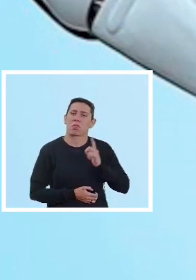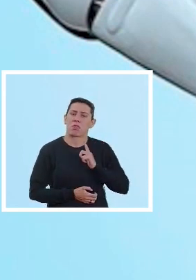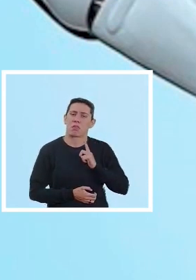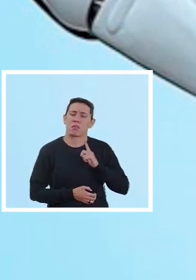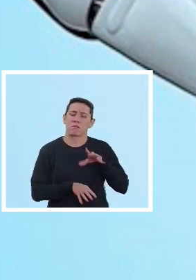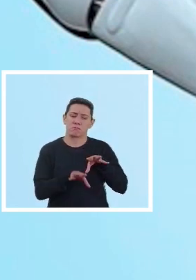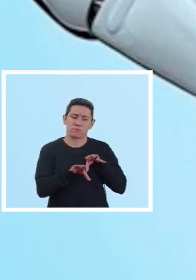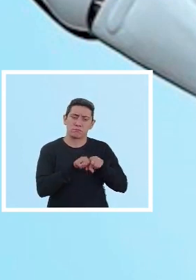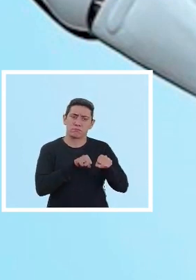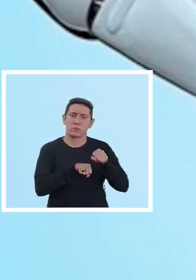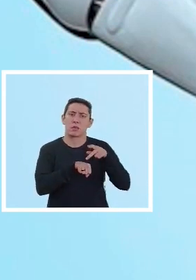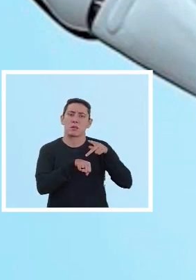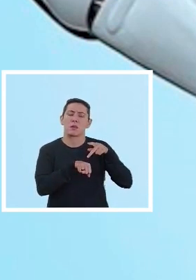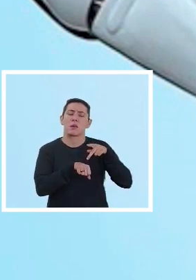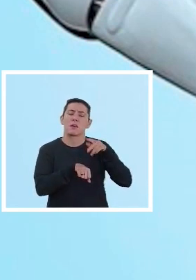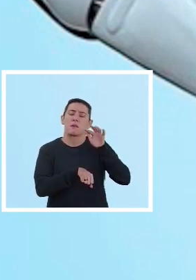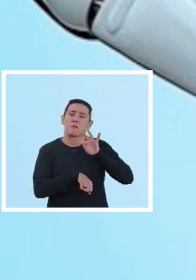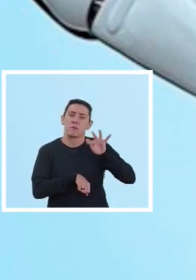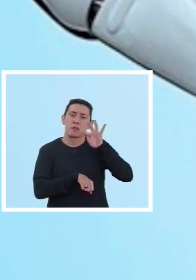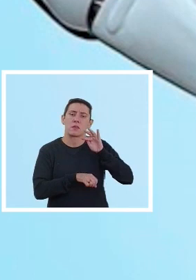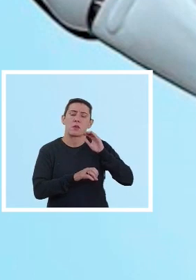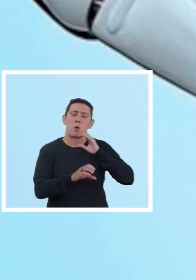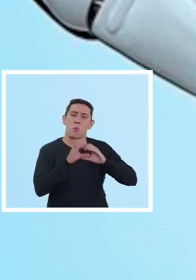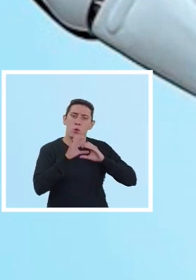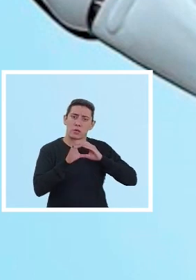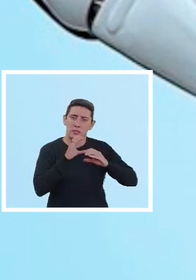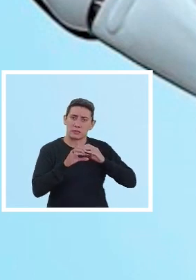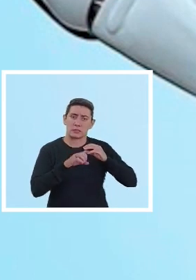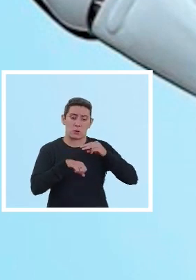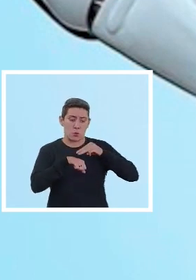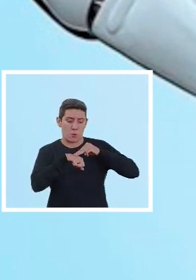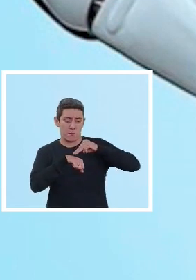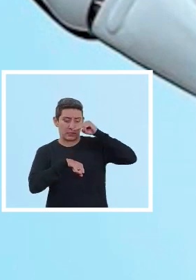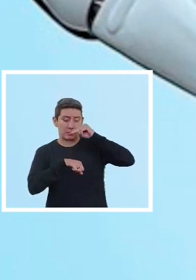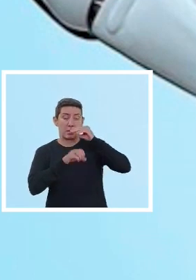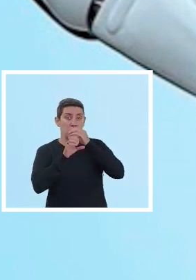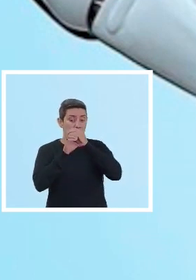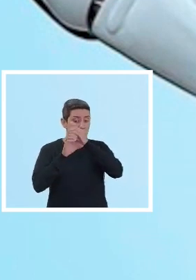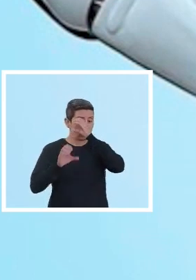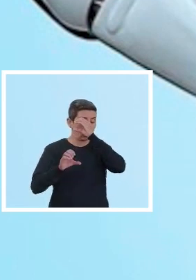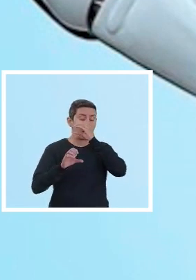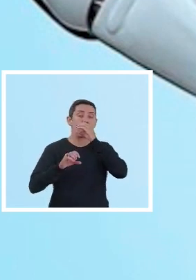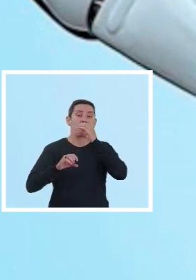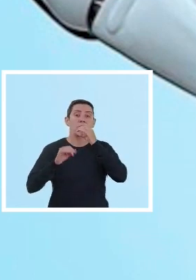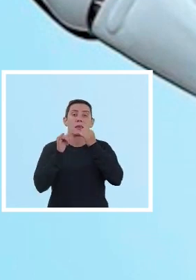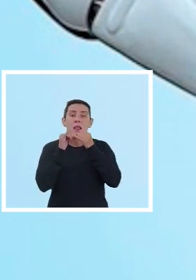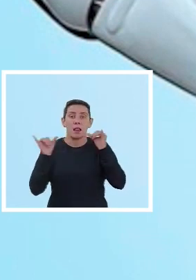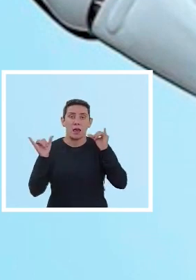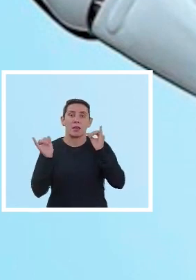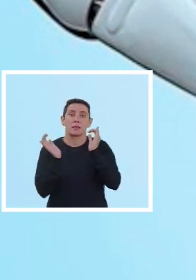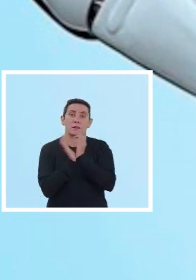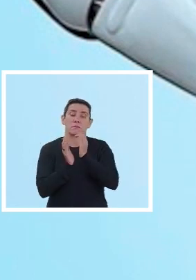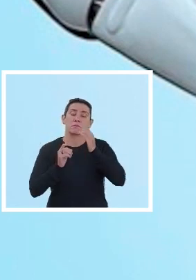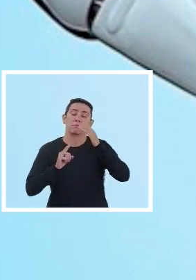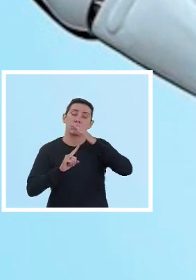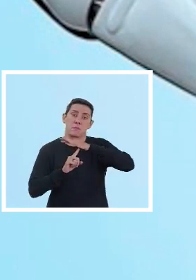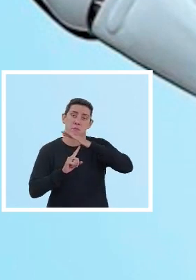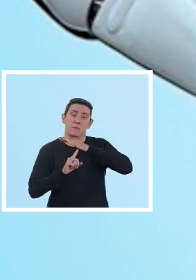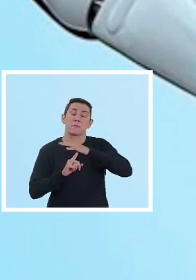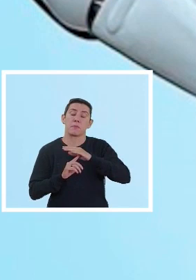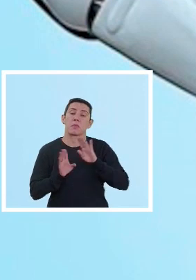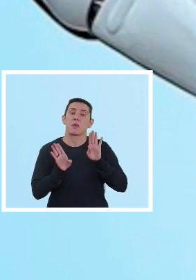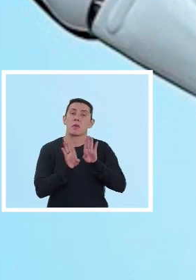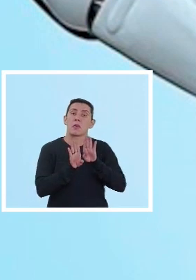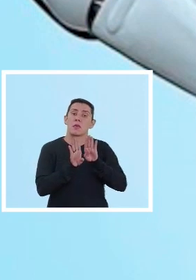em engenharia de telecomunicações mestrado em engenharia elétrica pela Universidade Federal do Pará e doutorado e pós-doutorado em engenharia